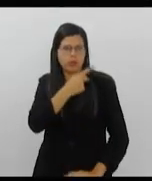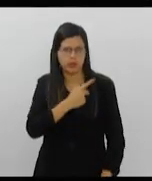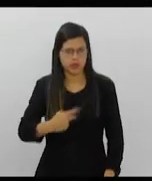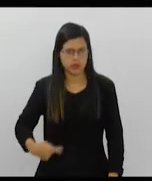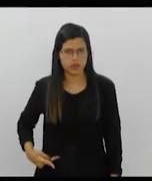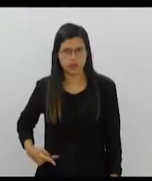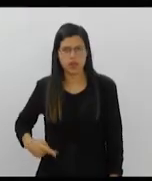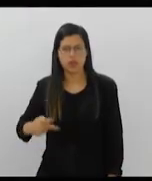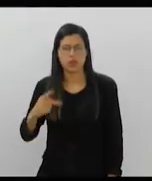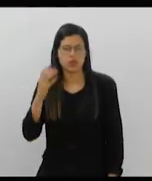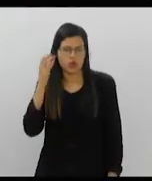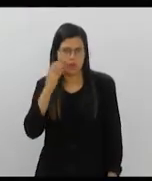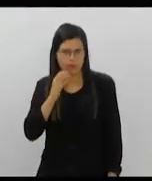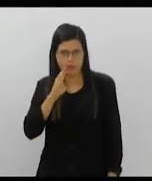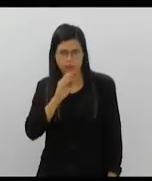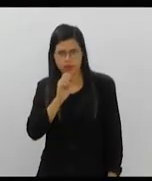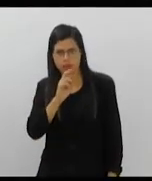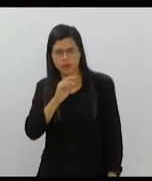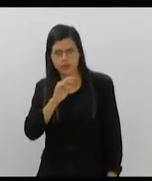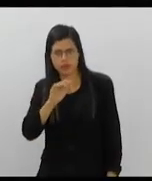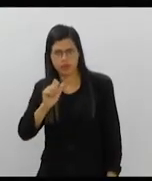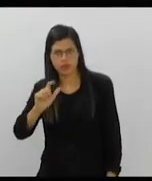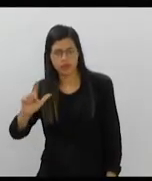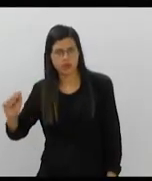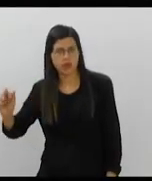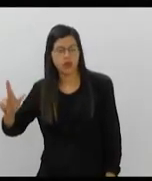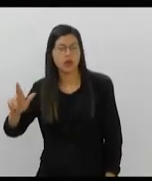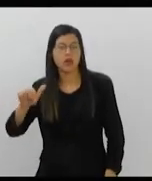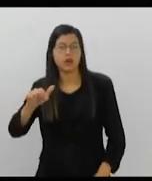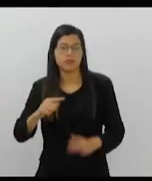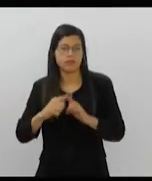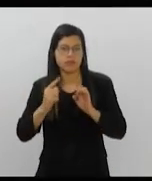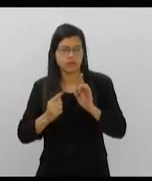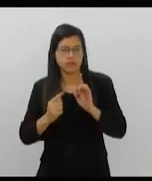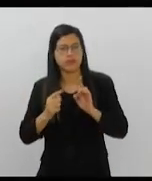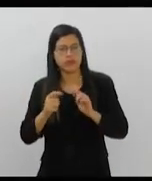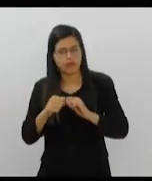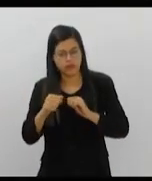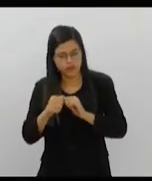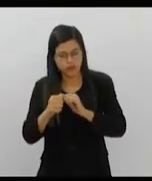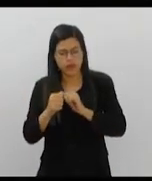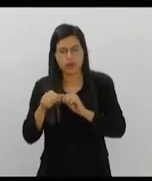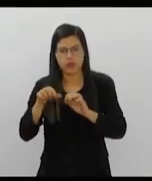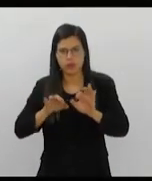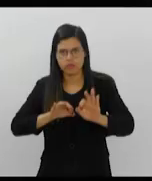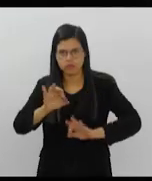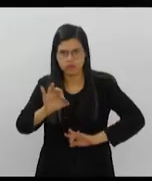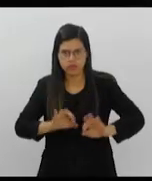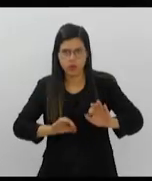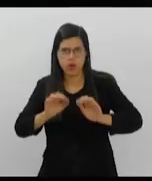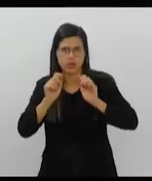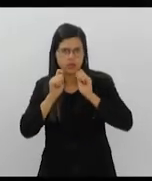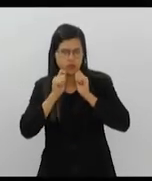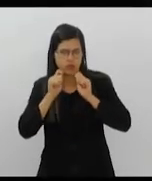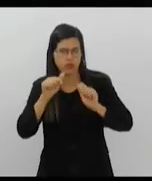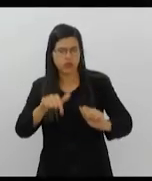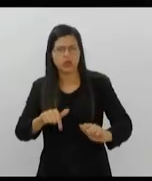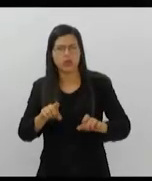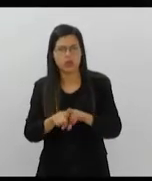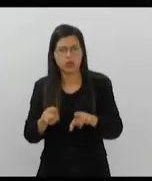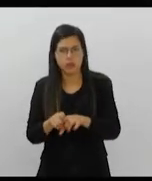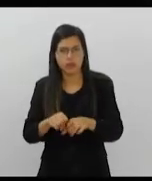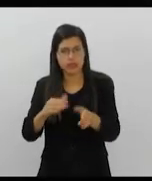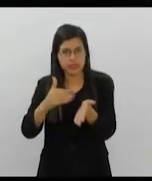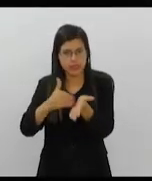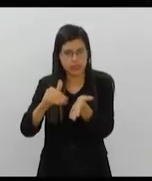foi construído pela assessoria orçamentária da Assembleia e pela Secretaria de